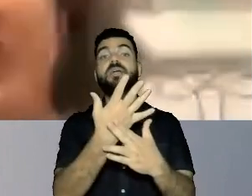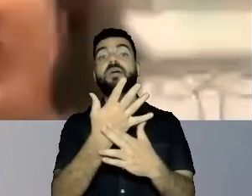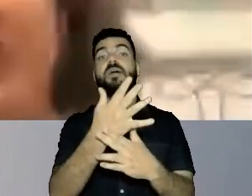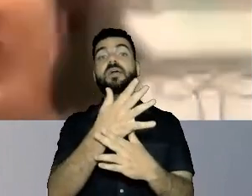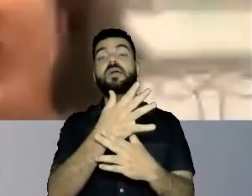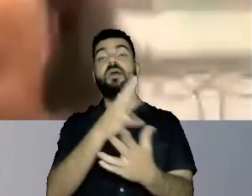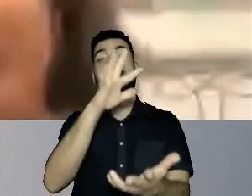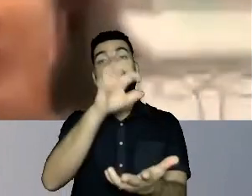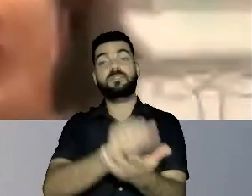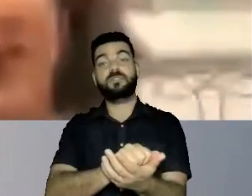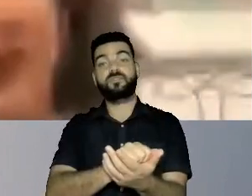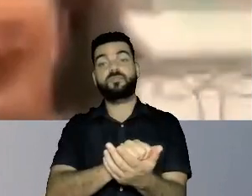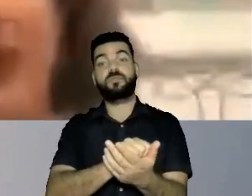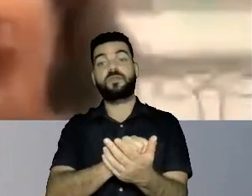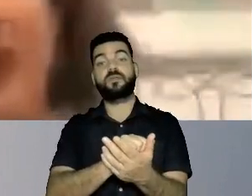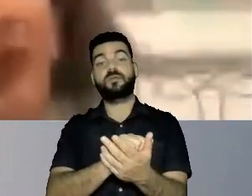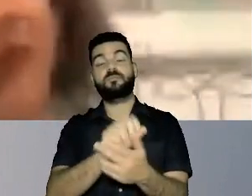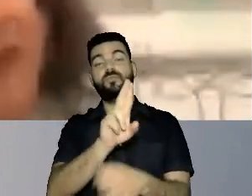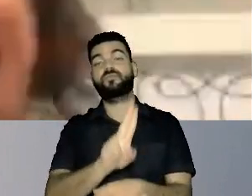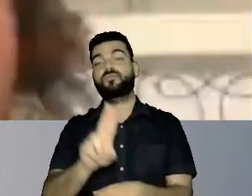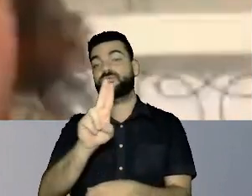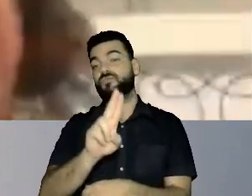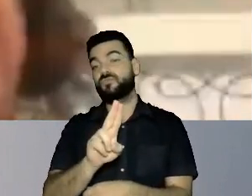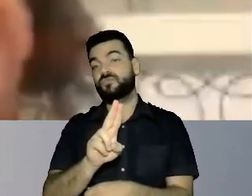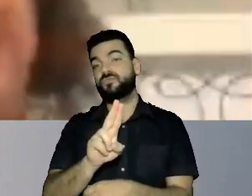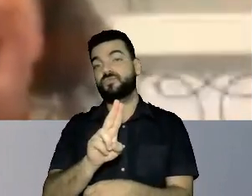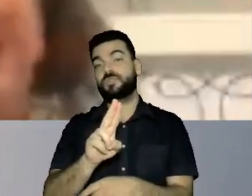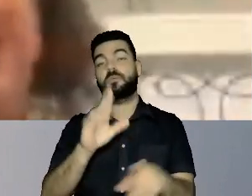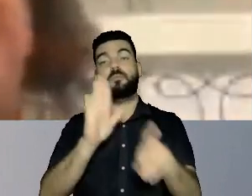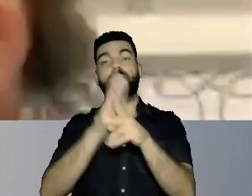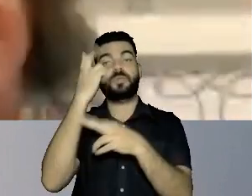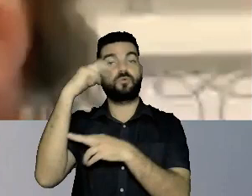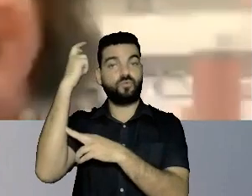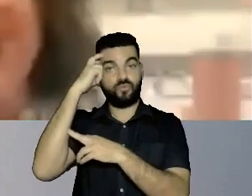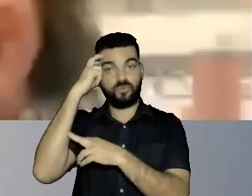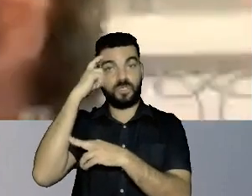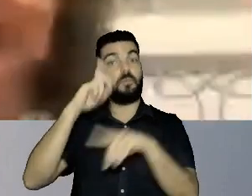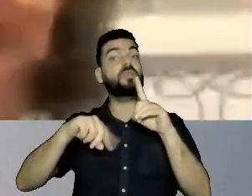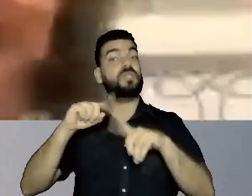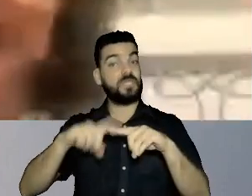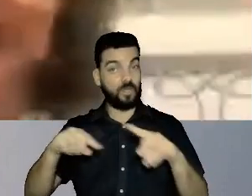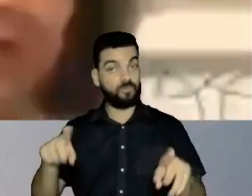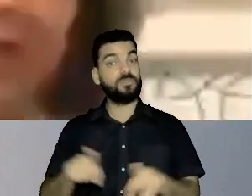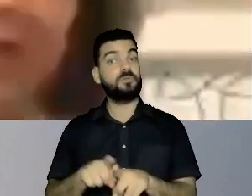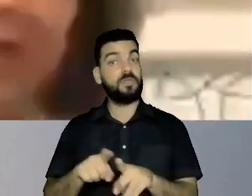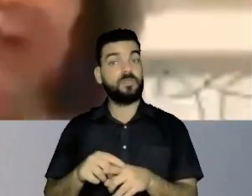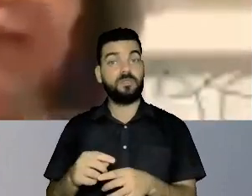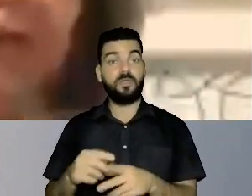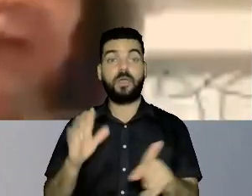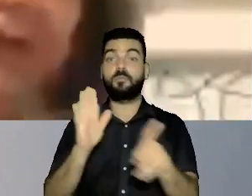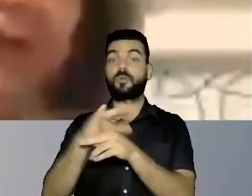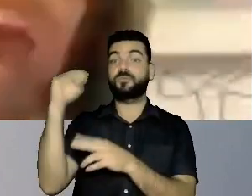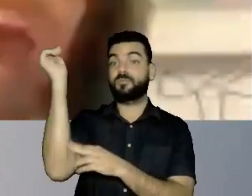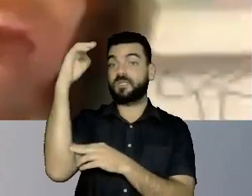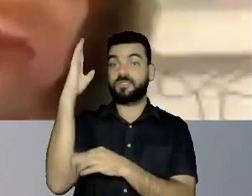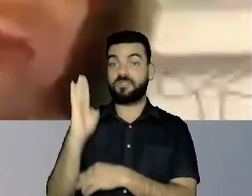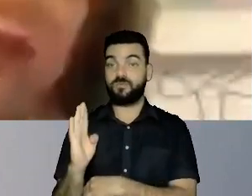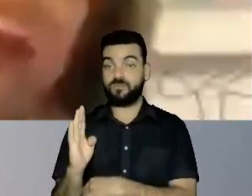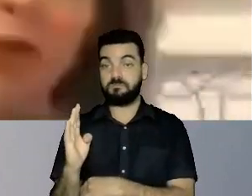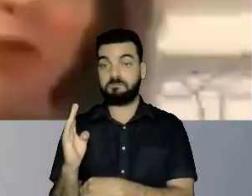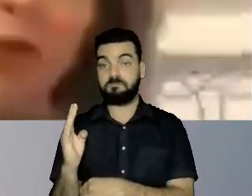lei o decreto do IPHAN que cria o instrumento do registro para a